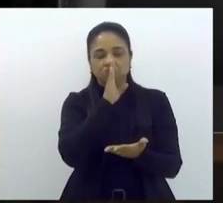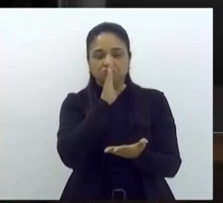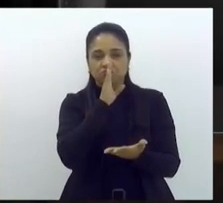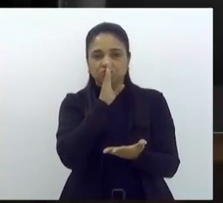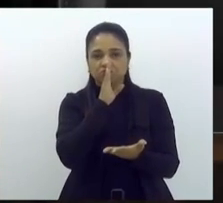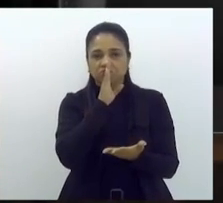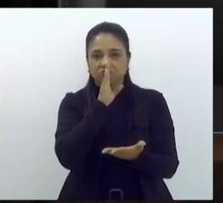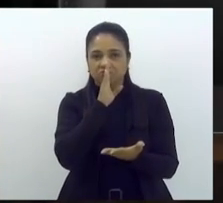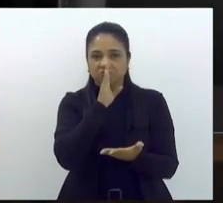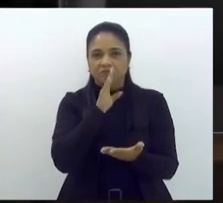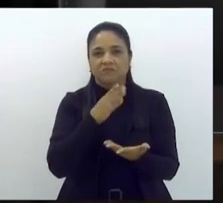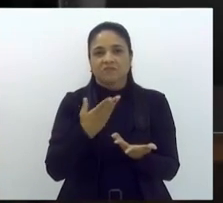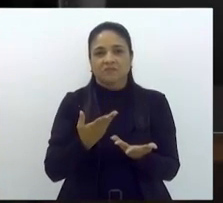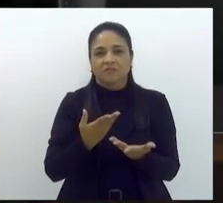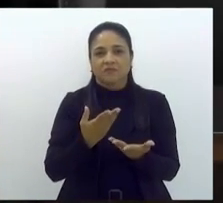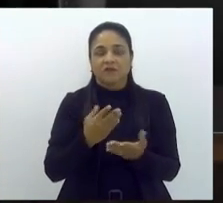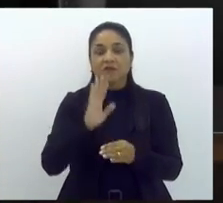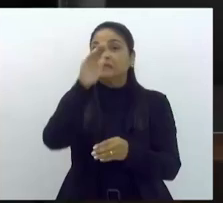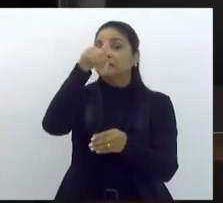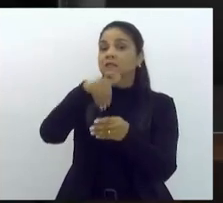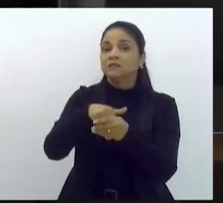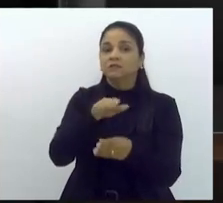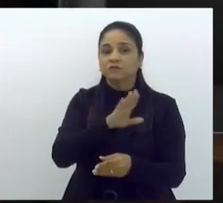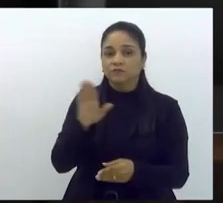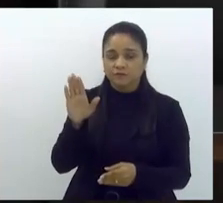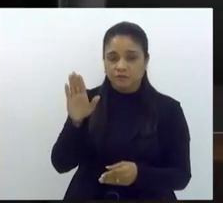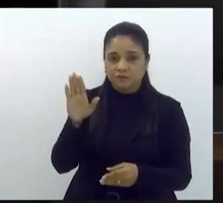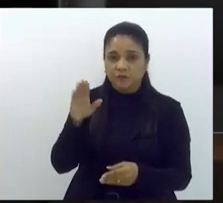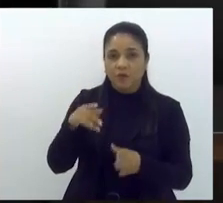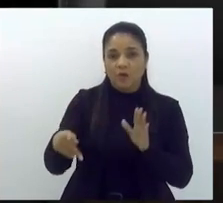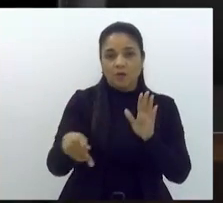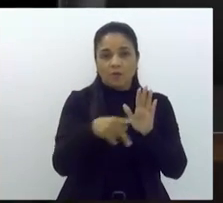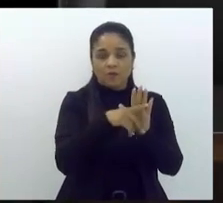aprovado declaração de vosso Presidente